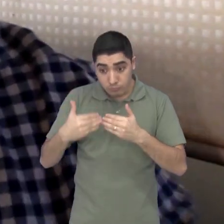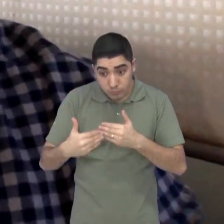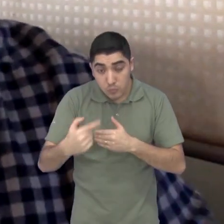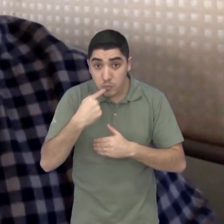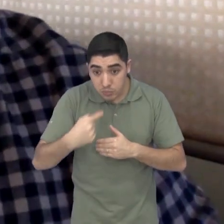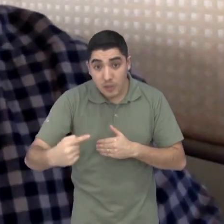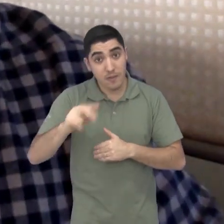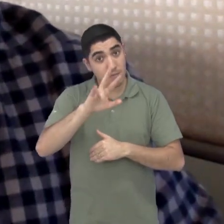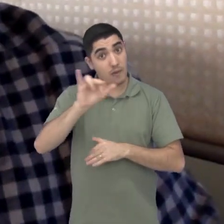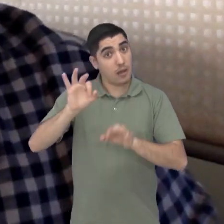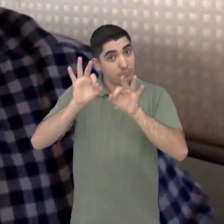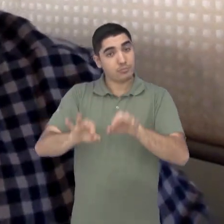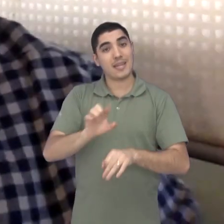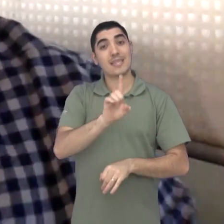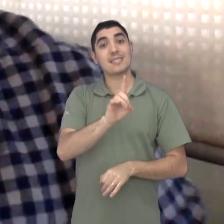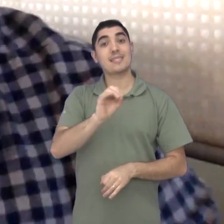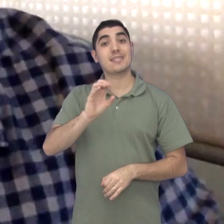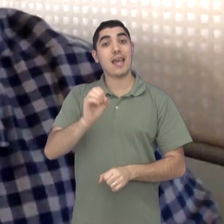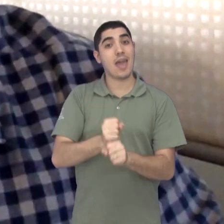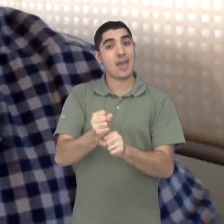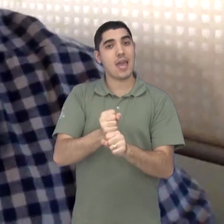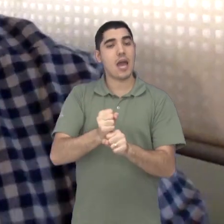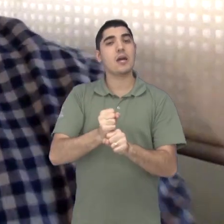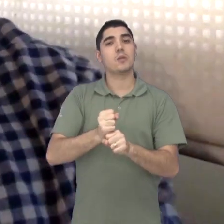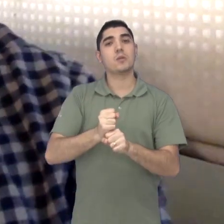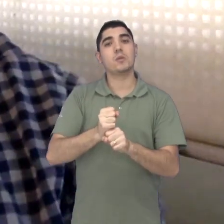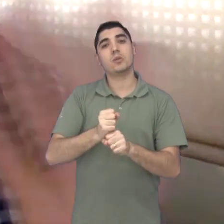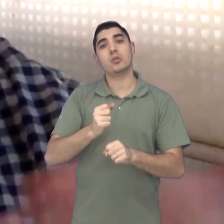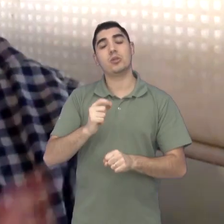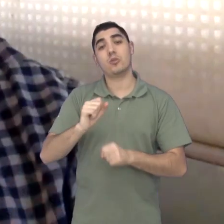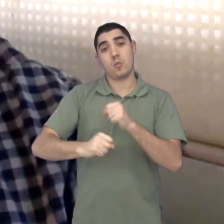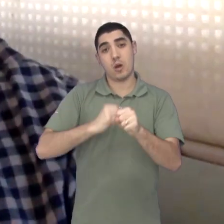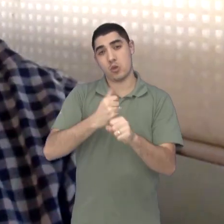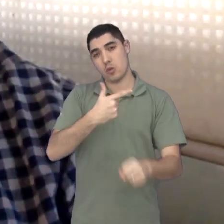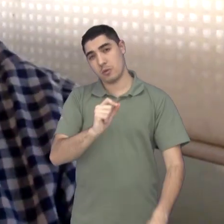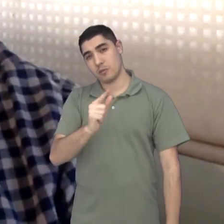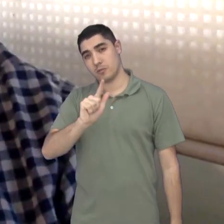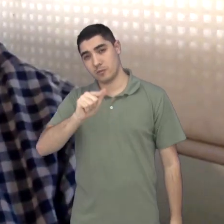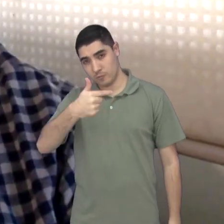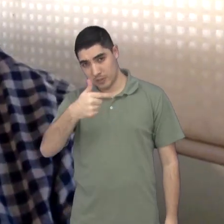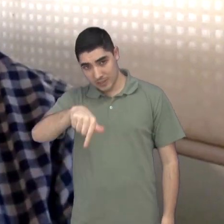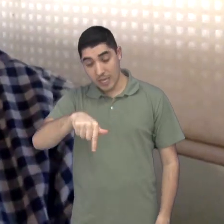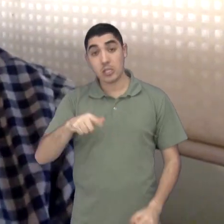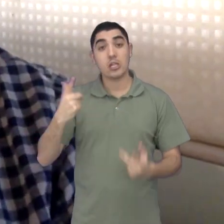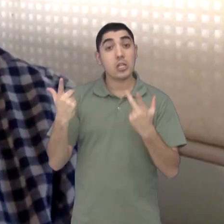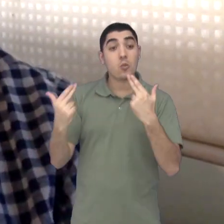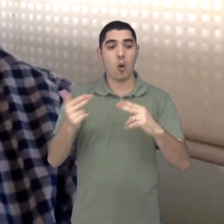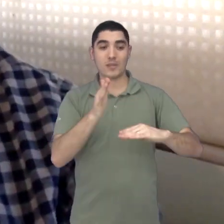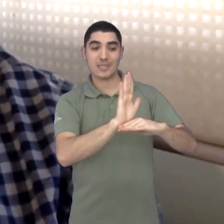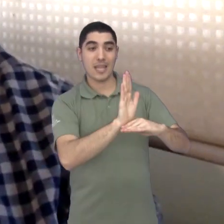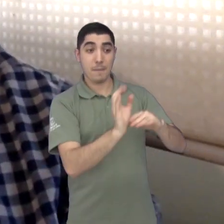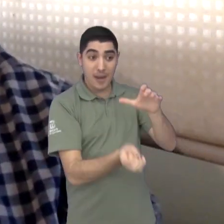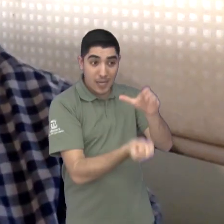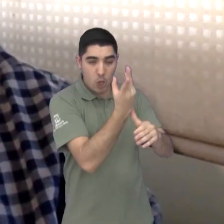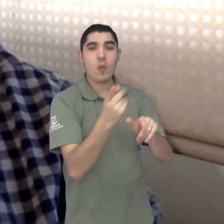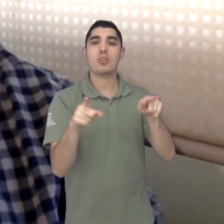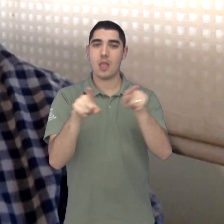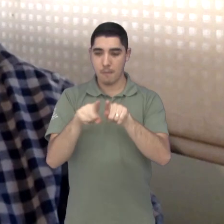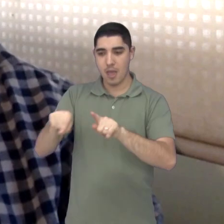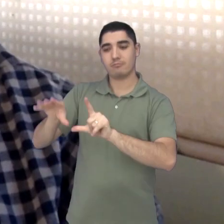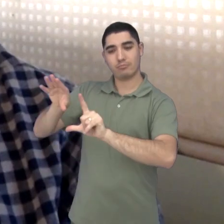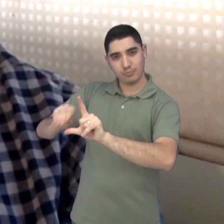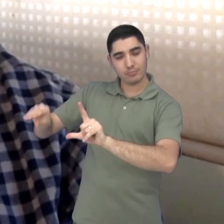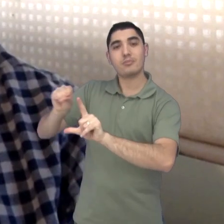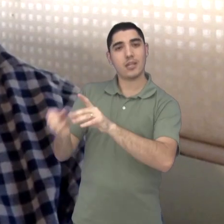anos em 27, né? Porque ela surge junto com o cinema falado. E o cinema falado